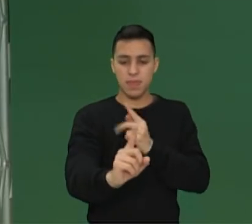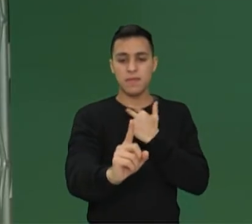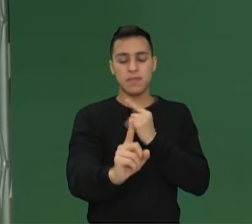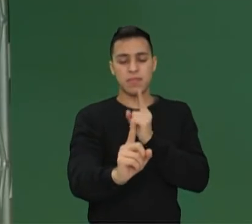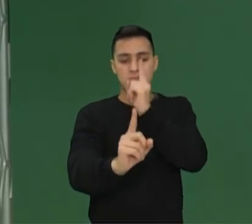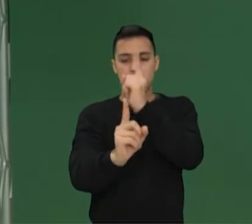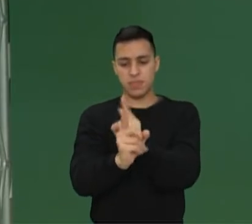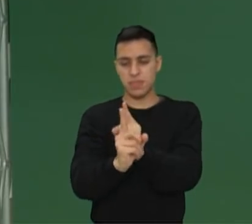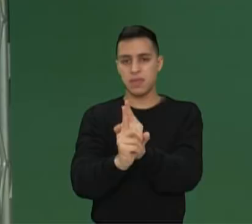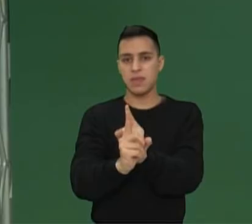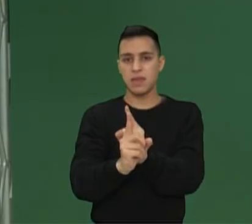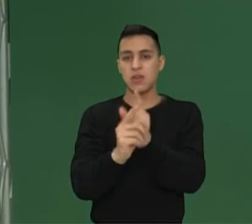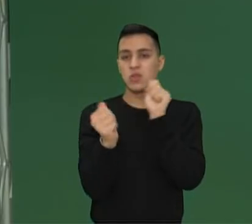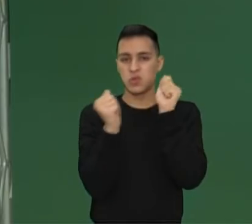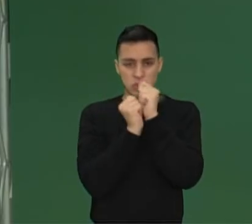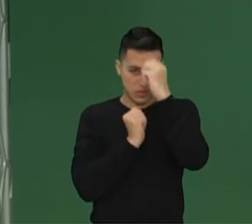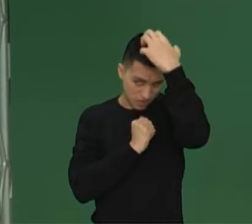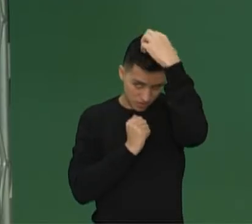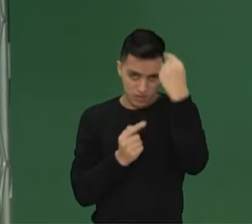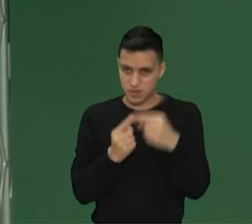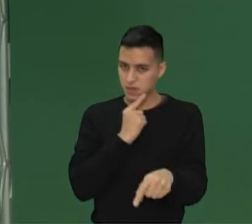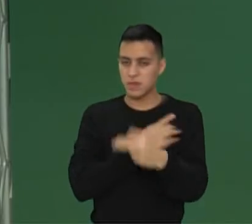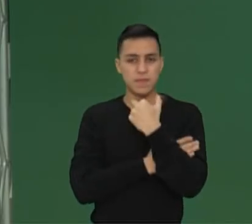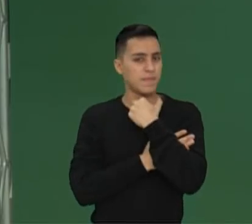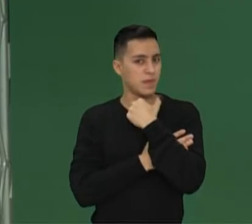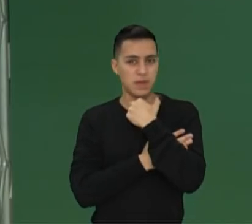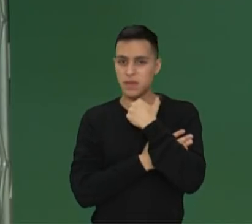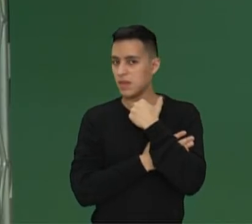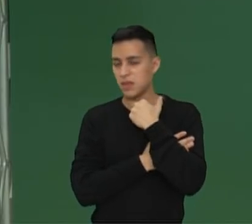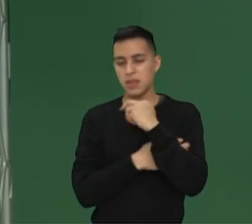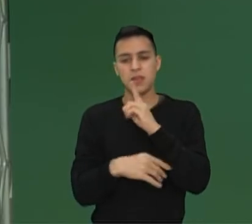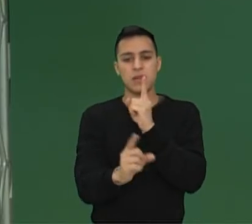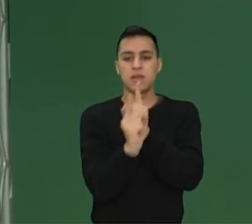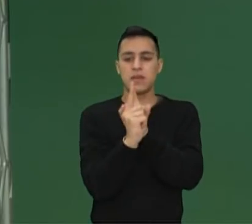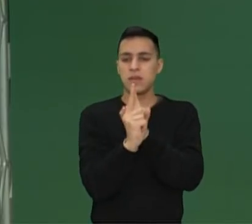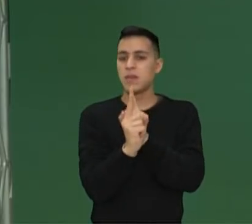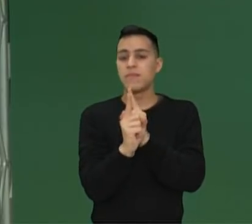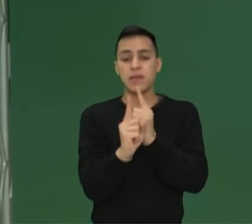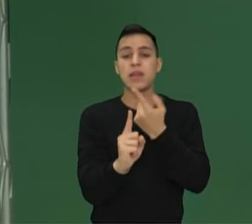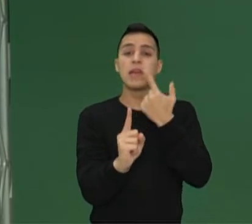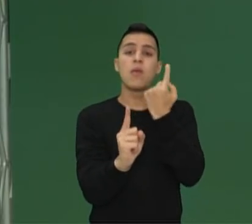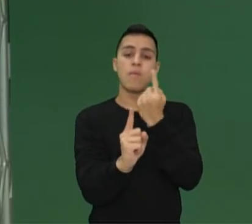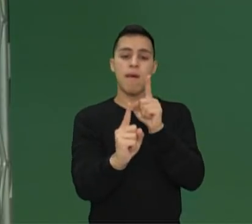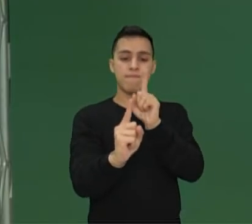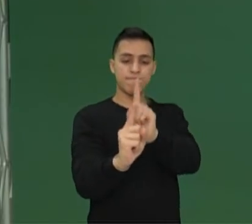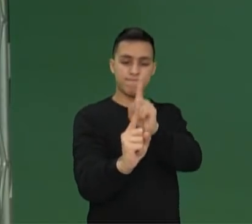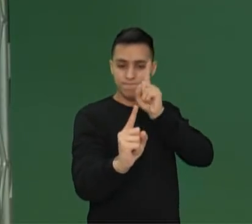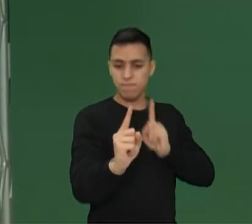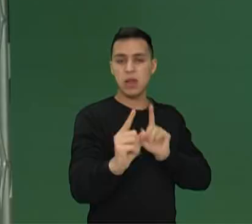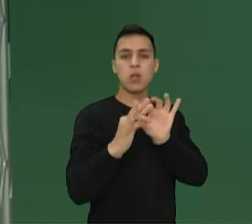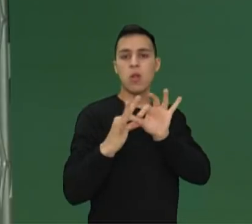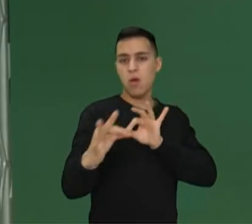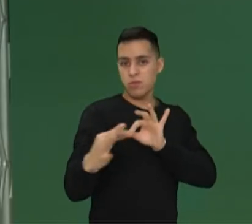posso estar casa com casa do rei. Eu não posso estar um de frente para o outro. Eu sempre tenho que ter uma casa de